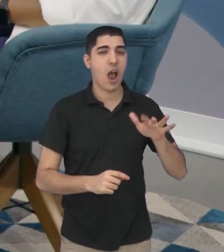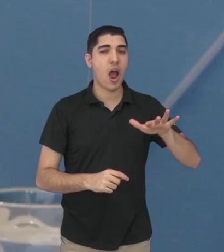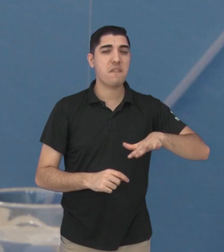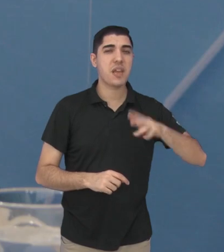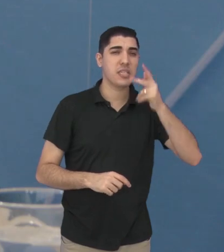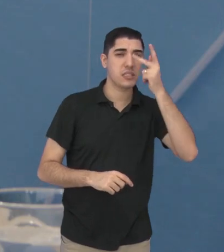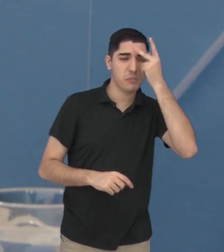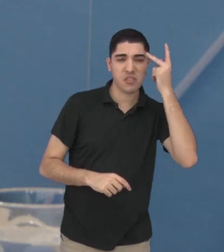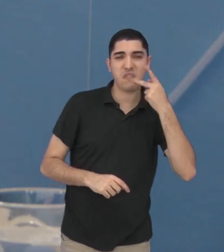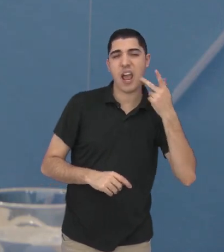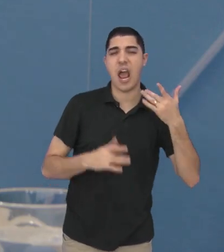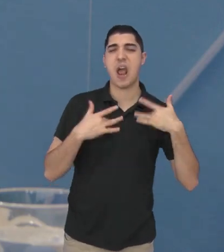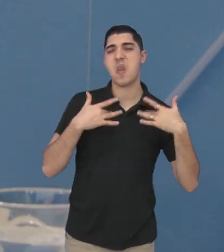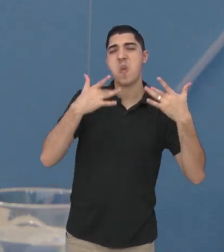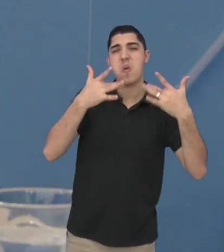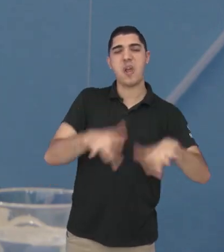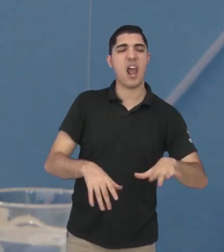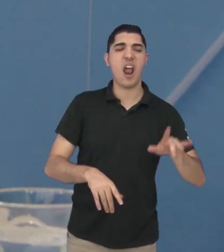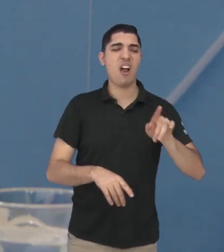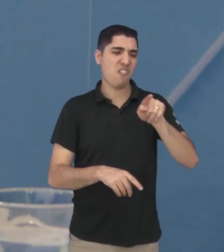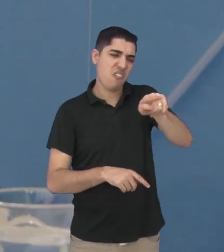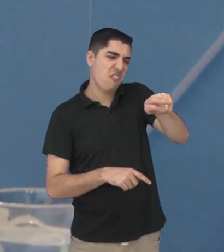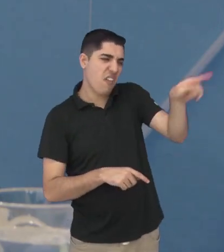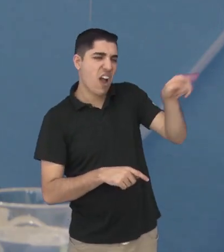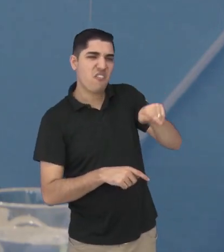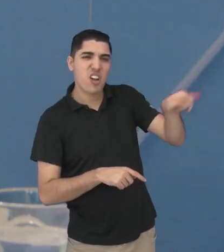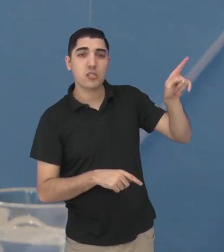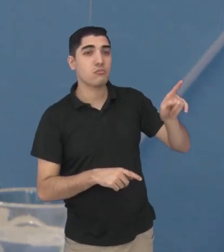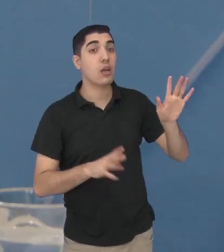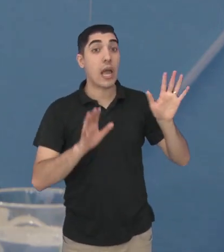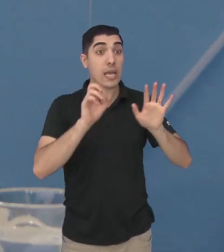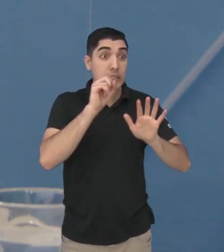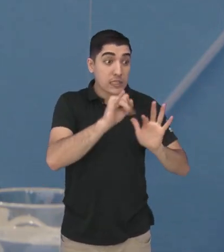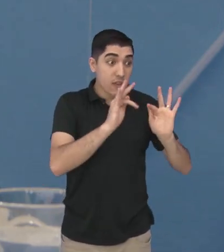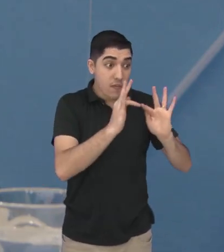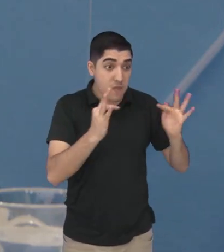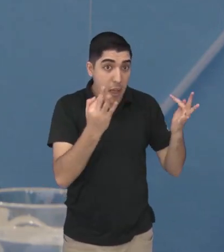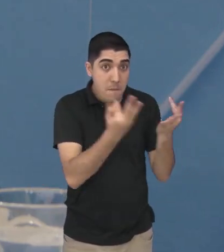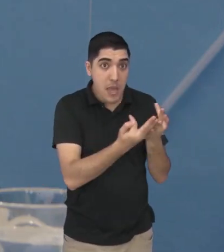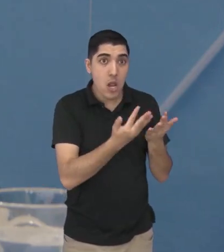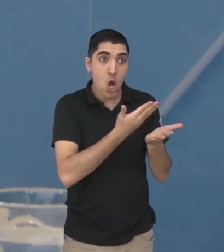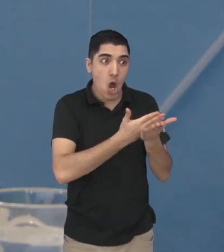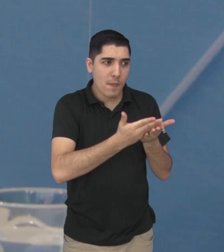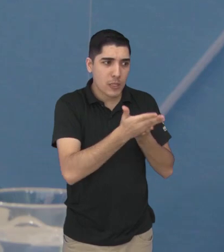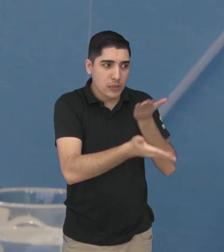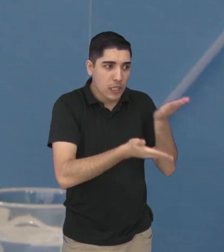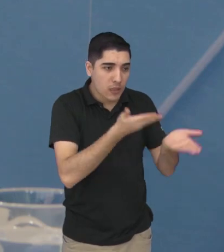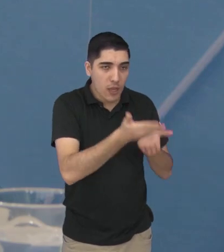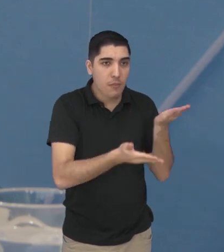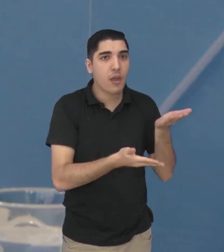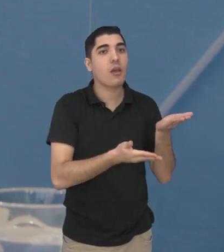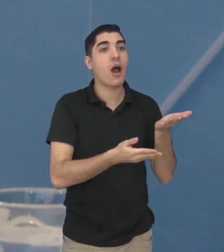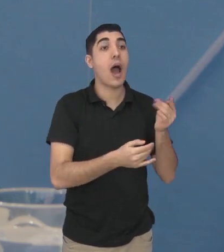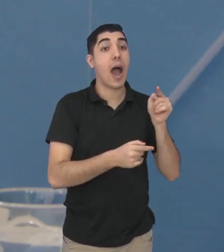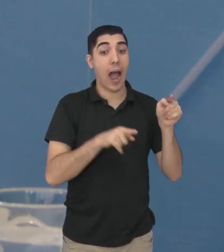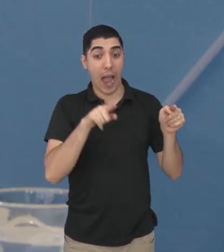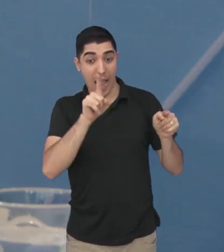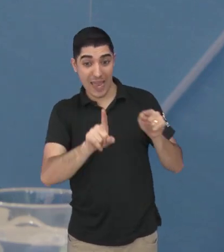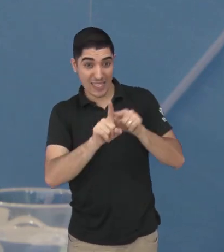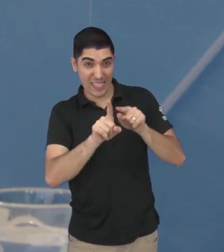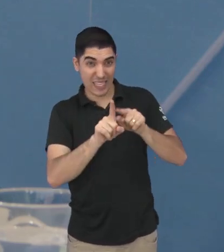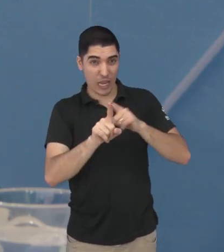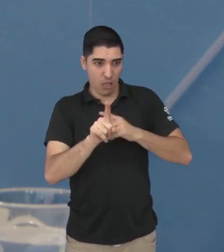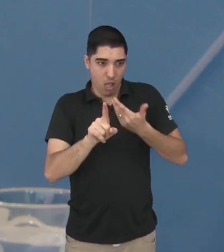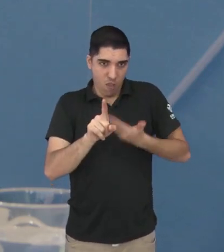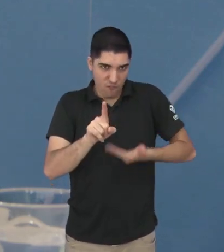Meu filho não quer, vai você. Né? Se a família começou a se tratar, é a porta para que a pessoa se trate. Então,